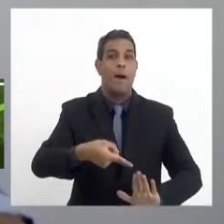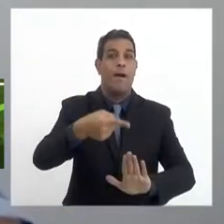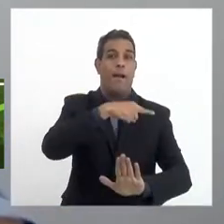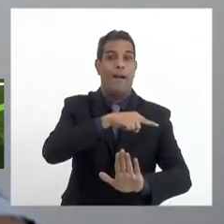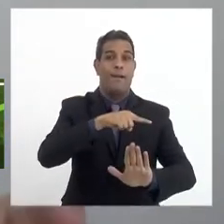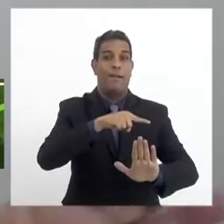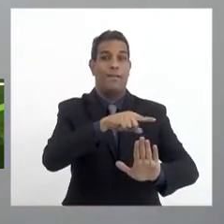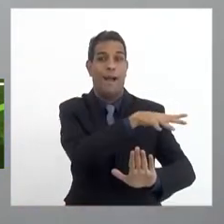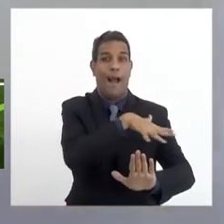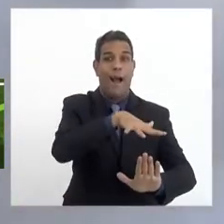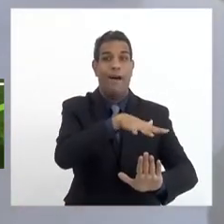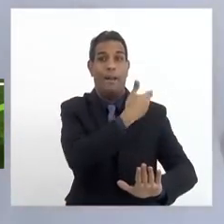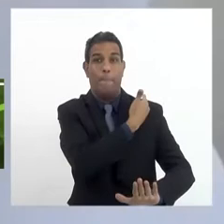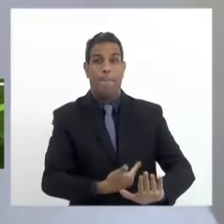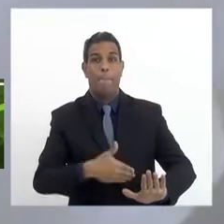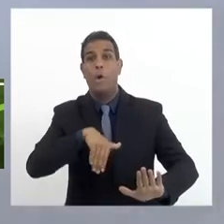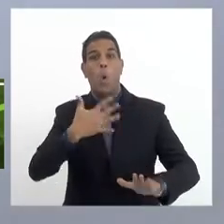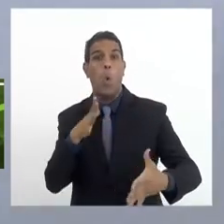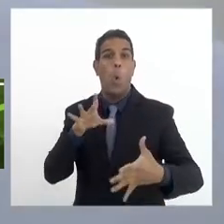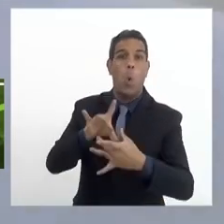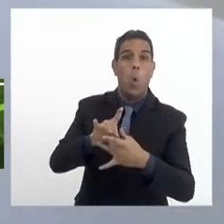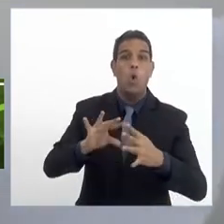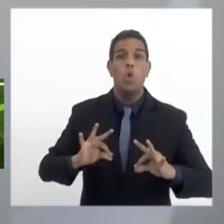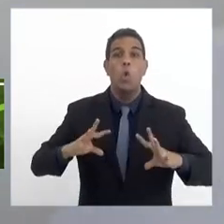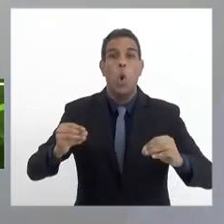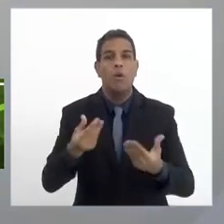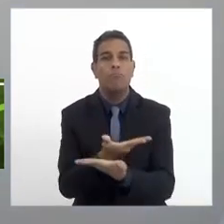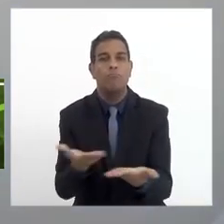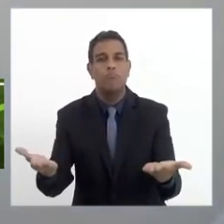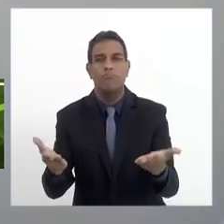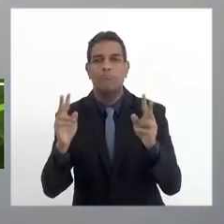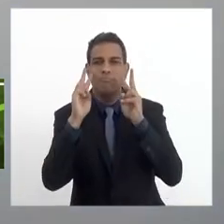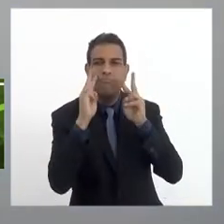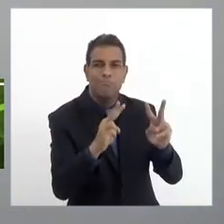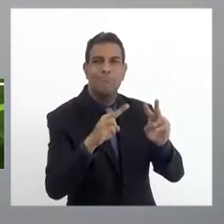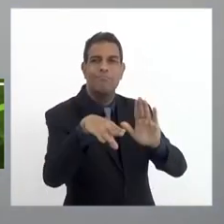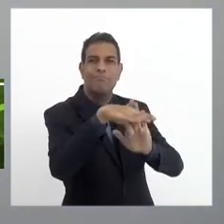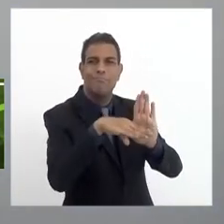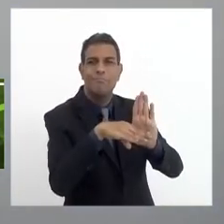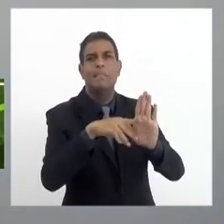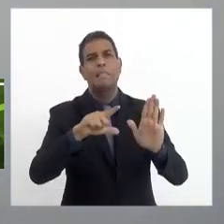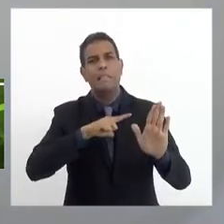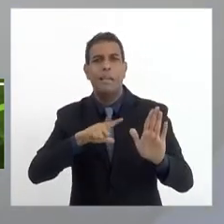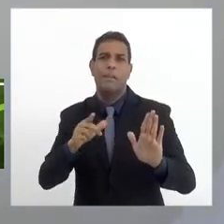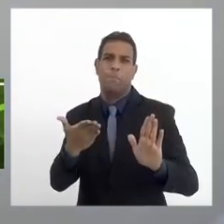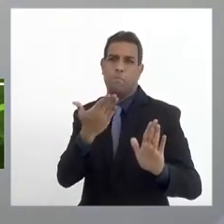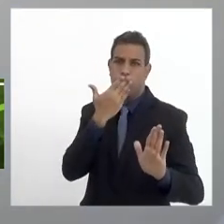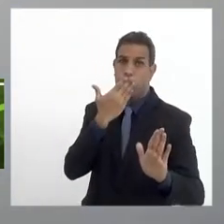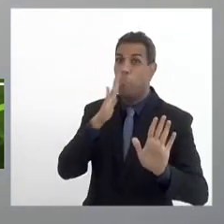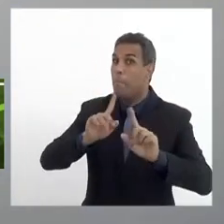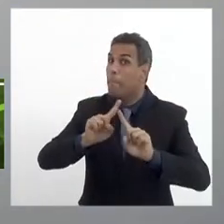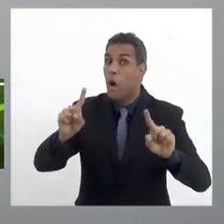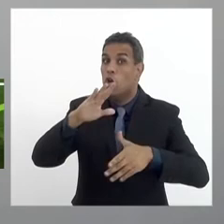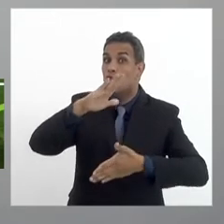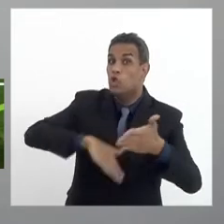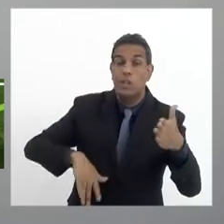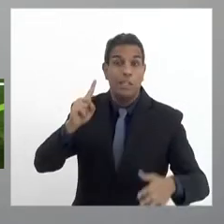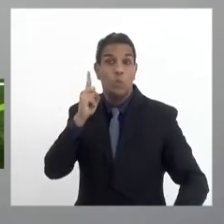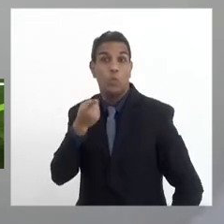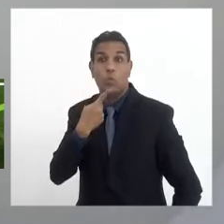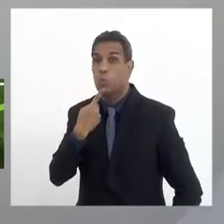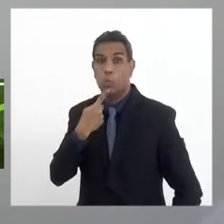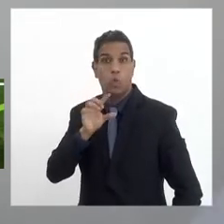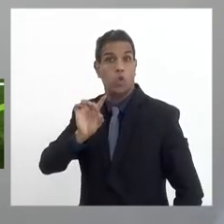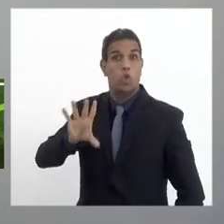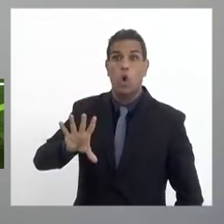repartições públicas. Enfim, então, acho que valeria a pena a gente examinar melhor. Não existem pessoas mudas, as pessoas são surdas. São surdas,